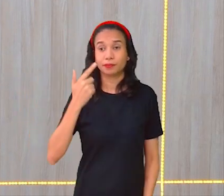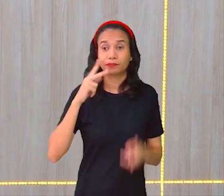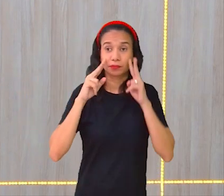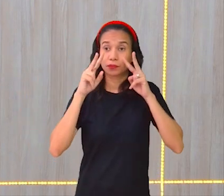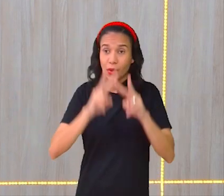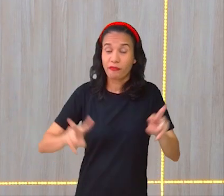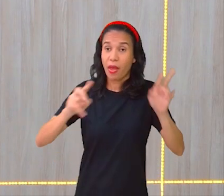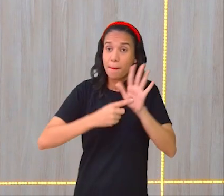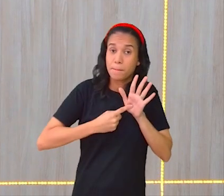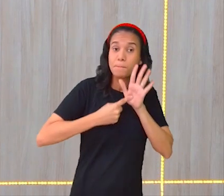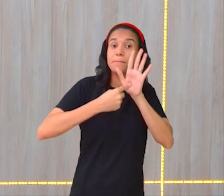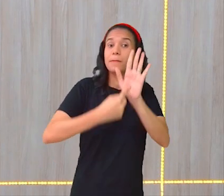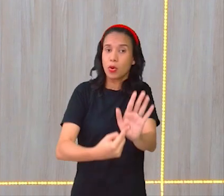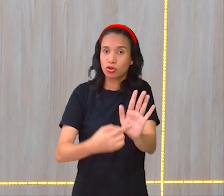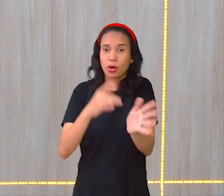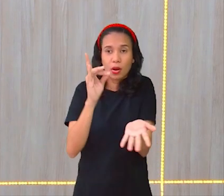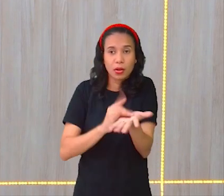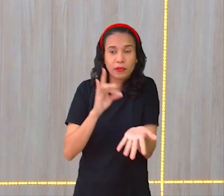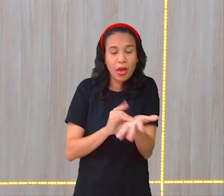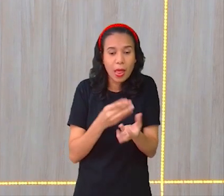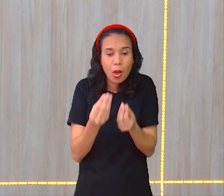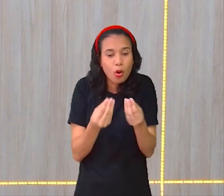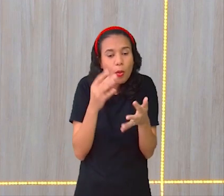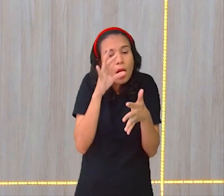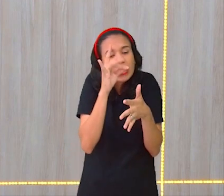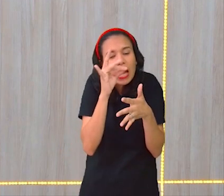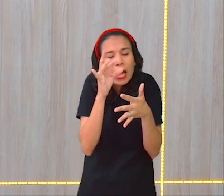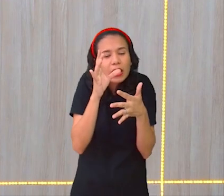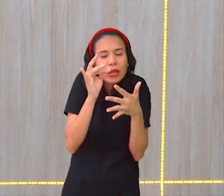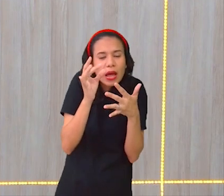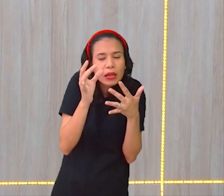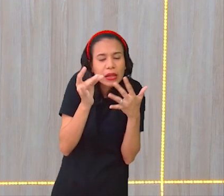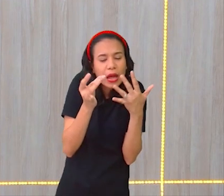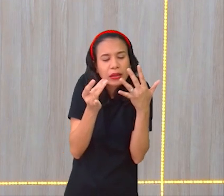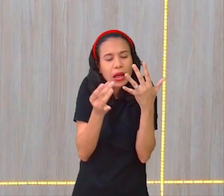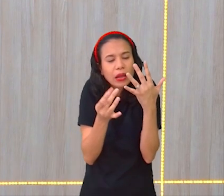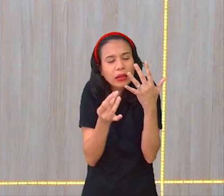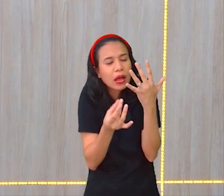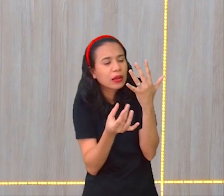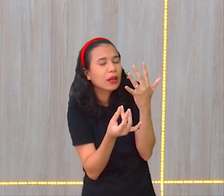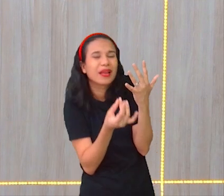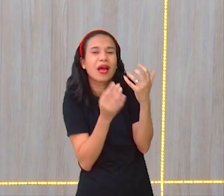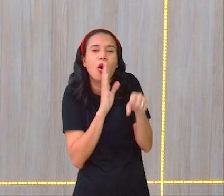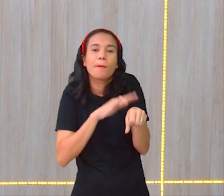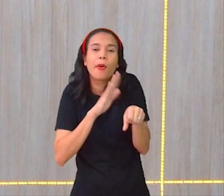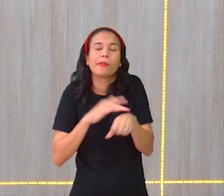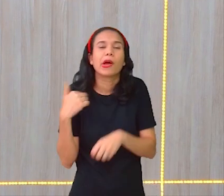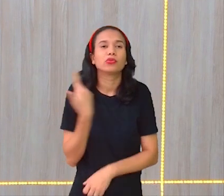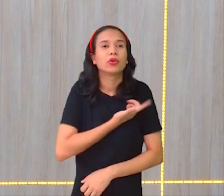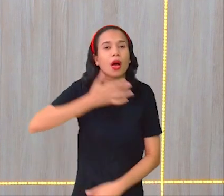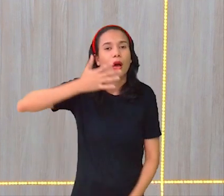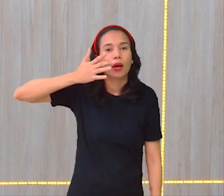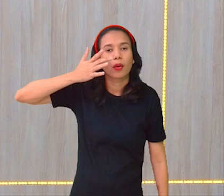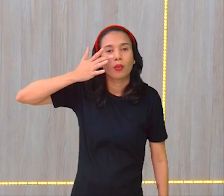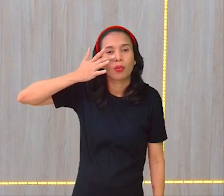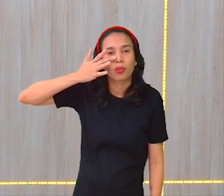ele mostra, assim, com uma riqueza muito grande, esse momento de contemplação